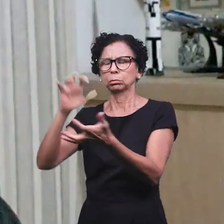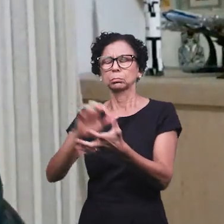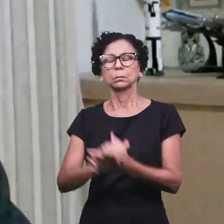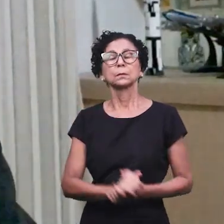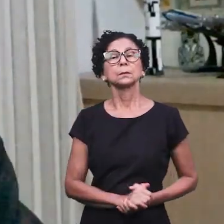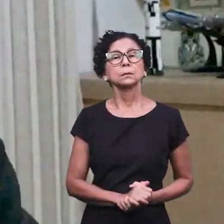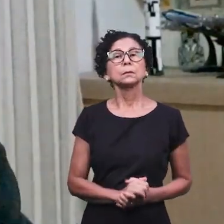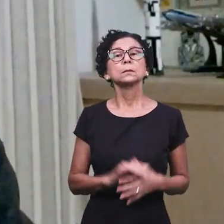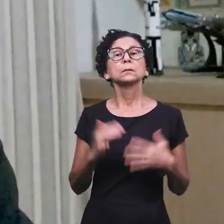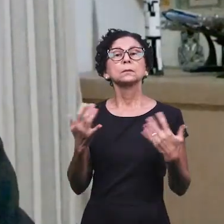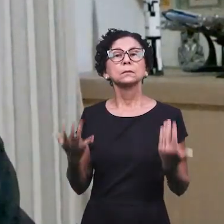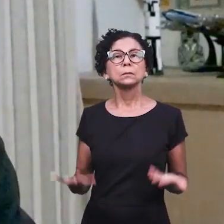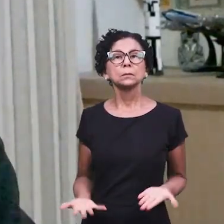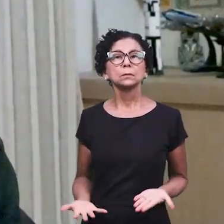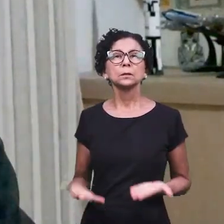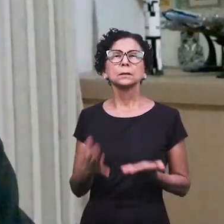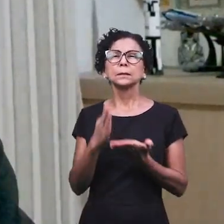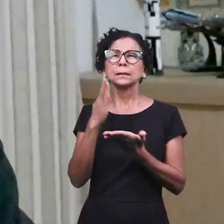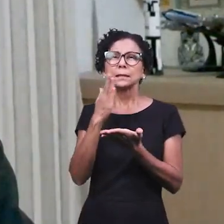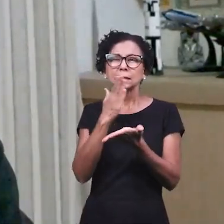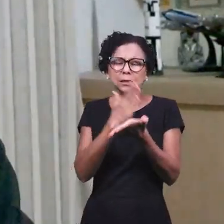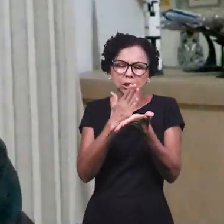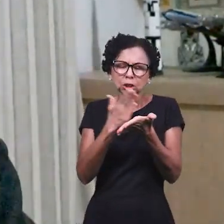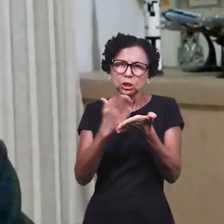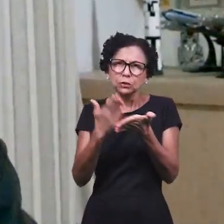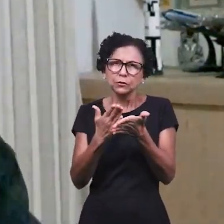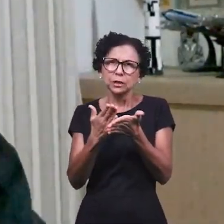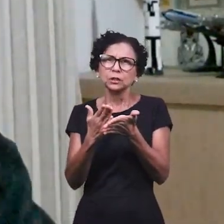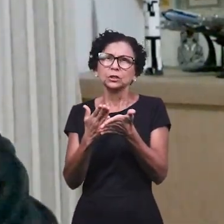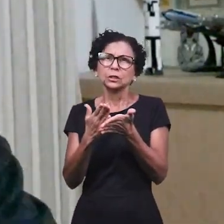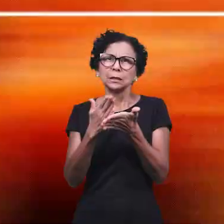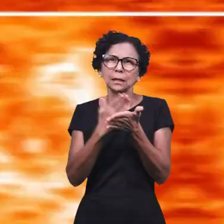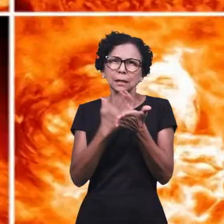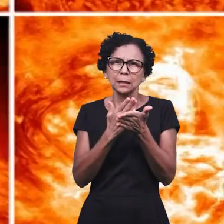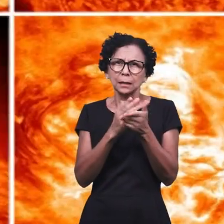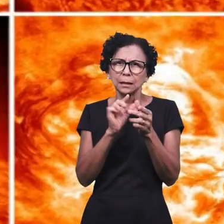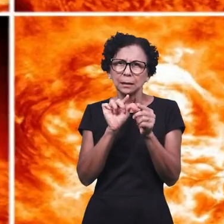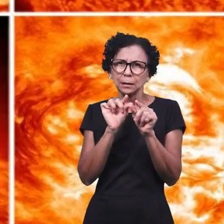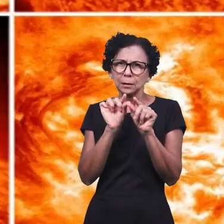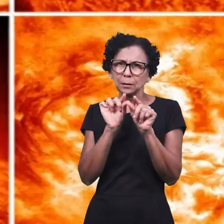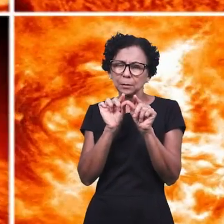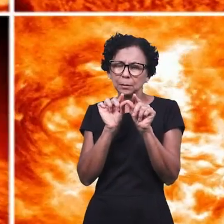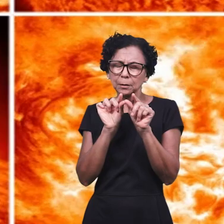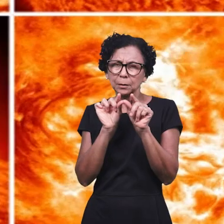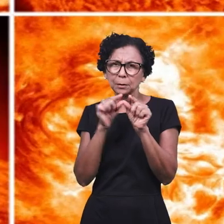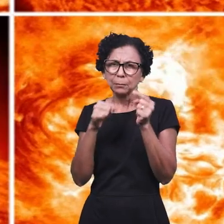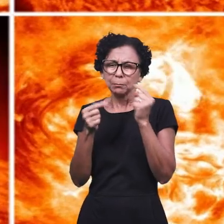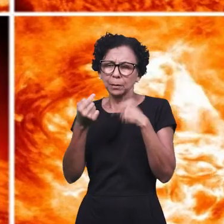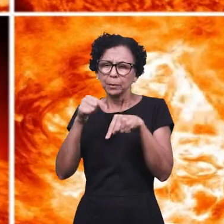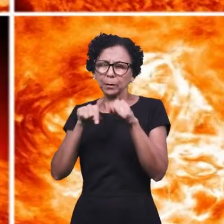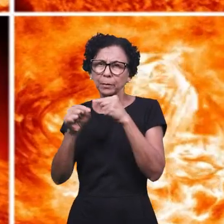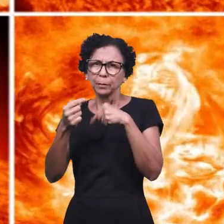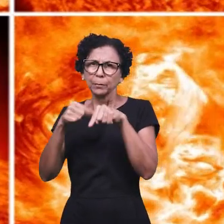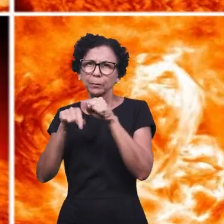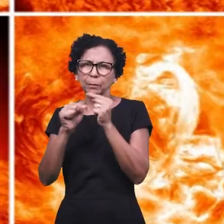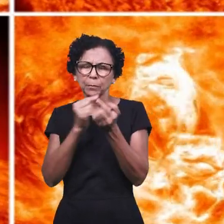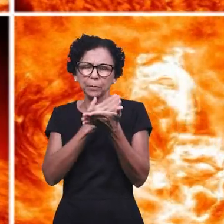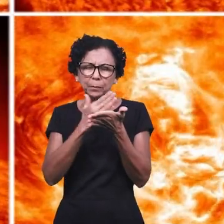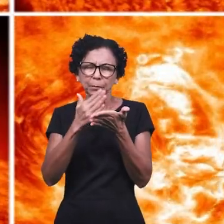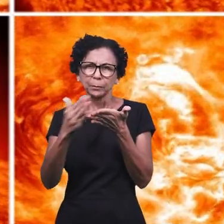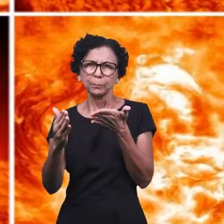uma explosão. E essas explosões seguem um fluxo de partículas, reforçando,